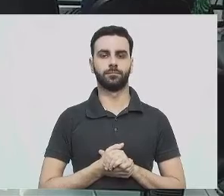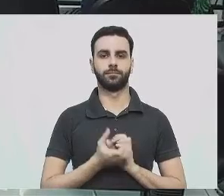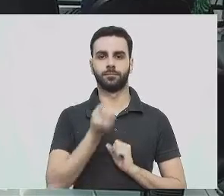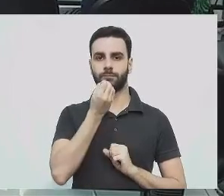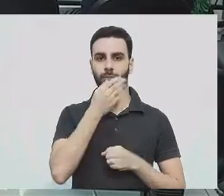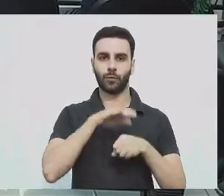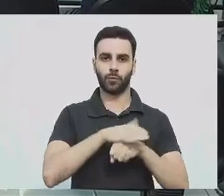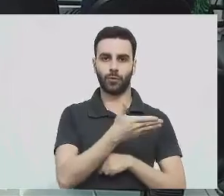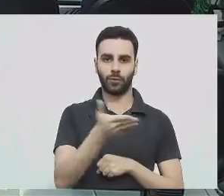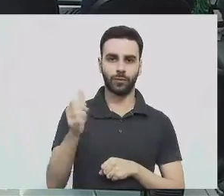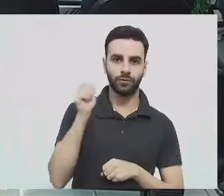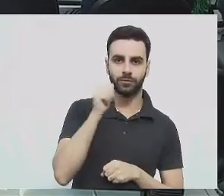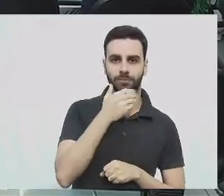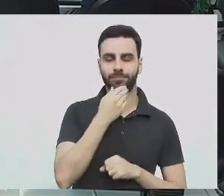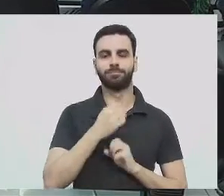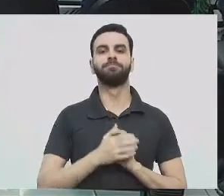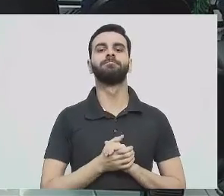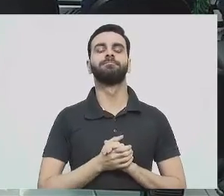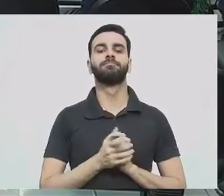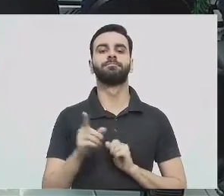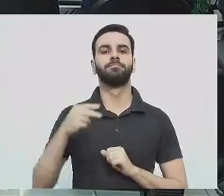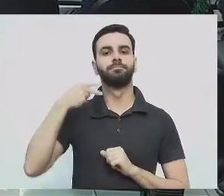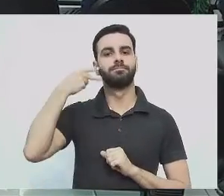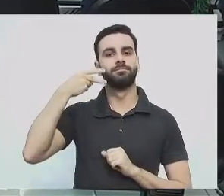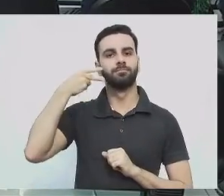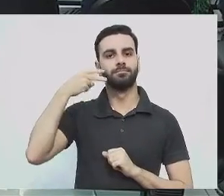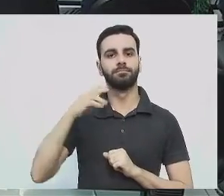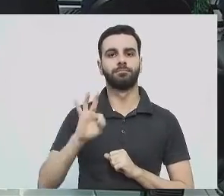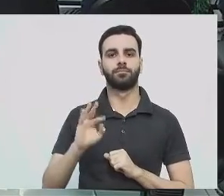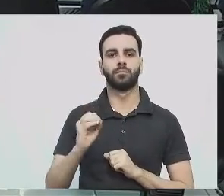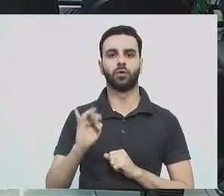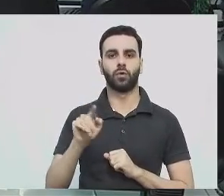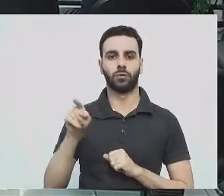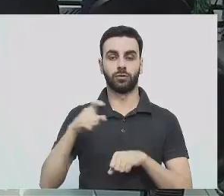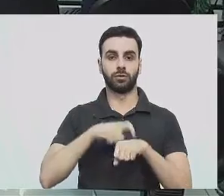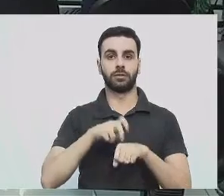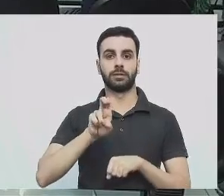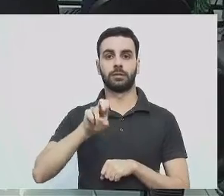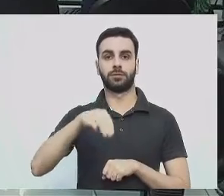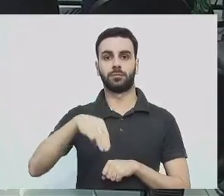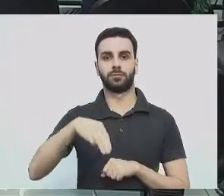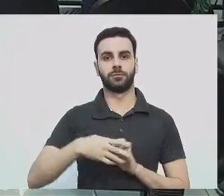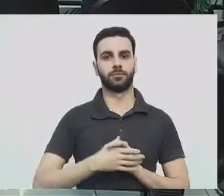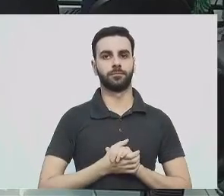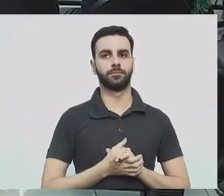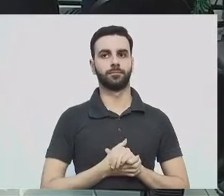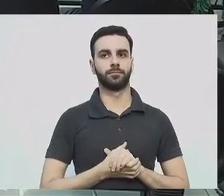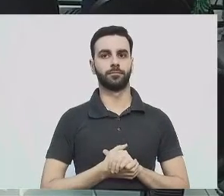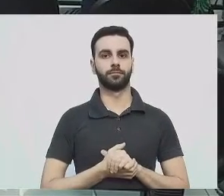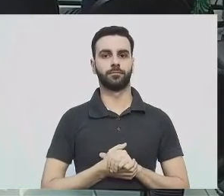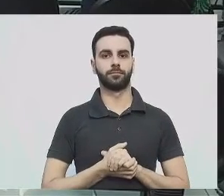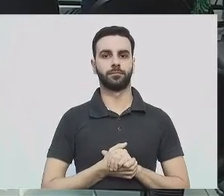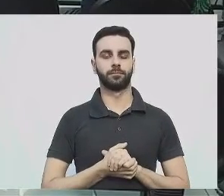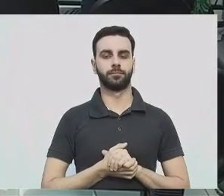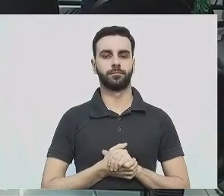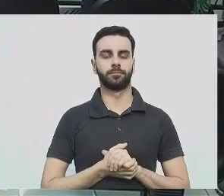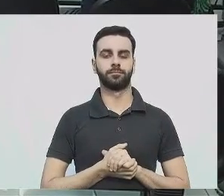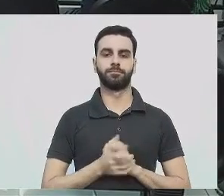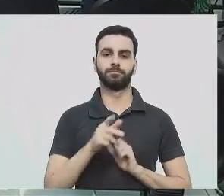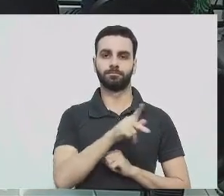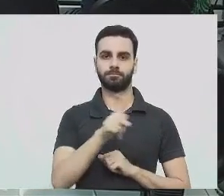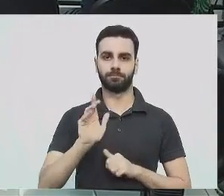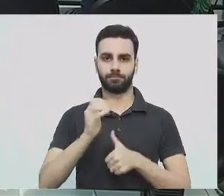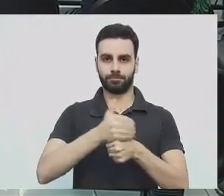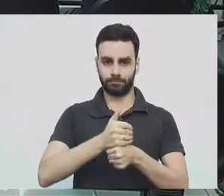Boa noite a todos e a todas. Com a palavra, o vereador Paulo Sérgio Totti. O senhor tem 5 minutos. Senhor